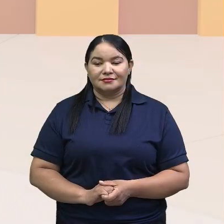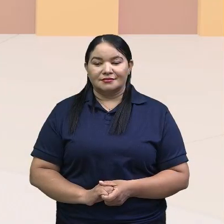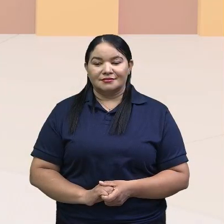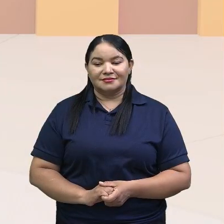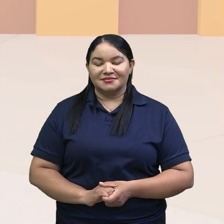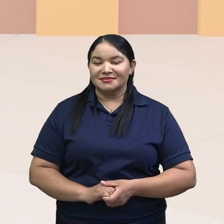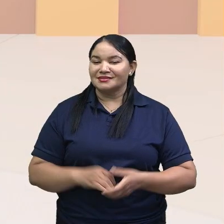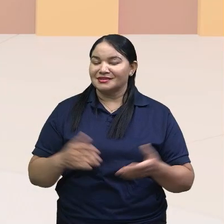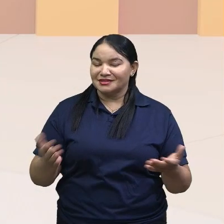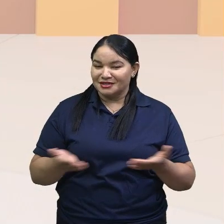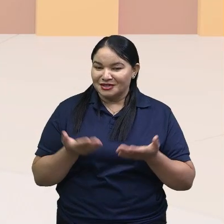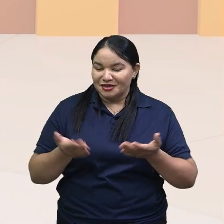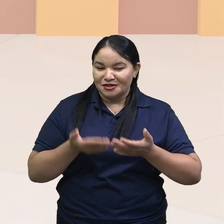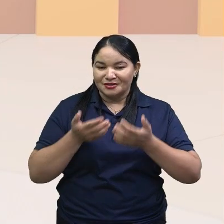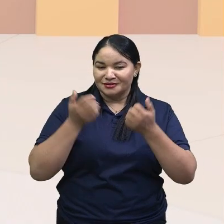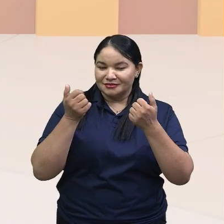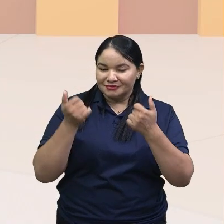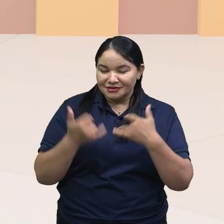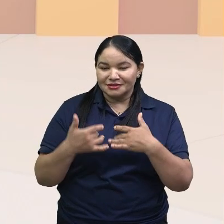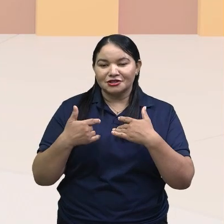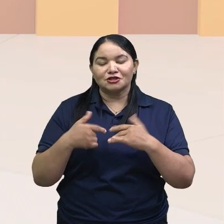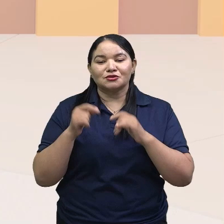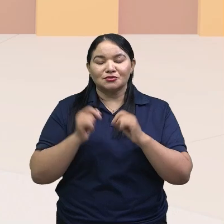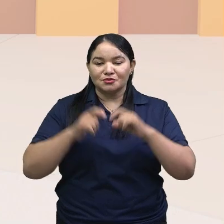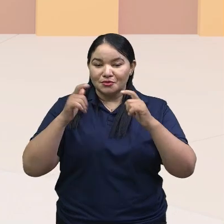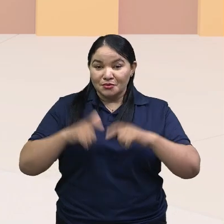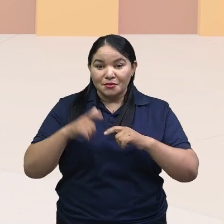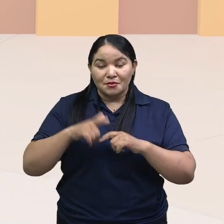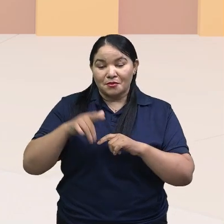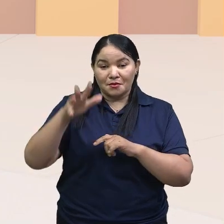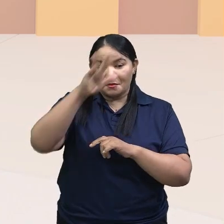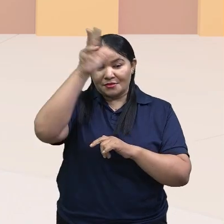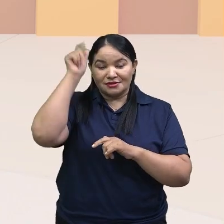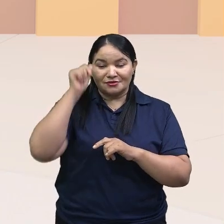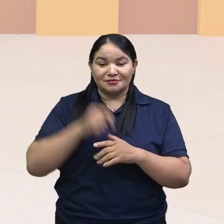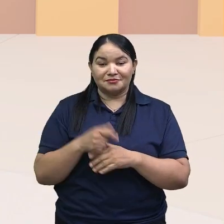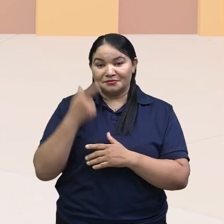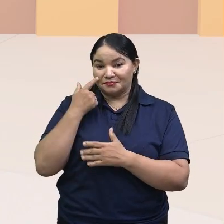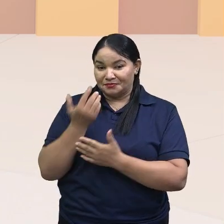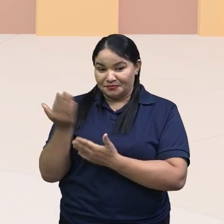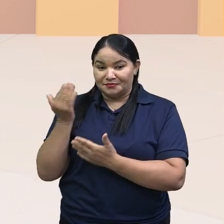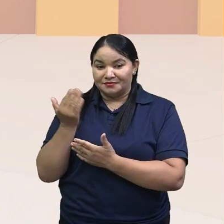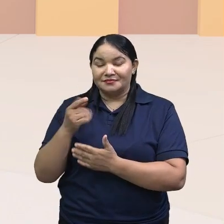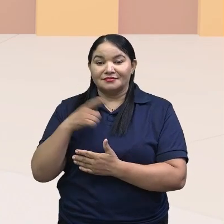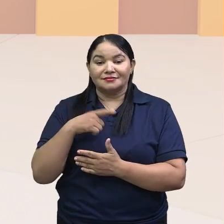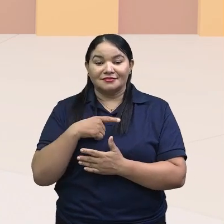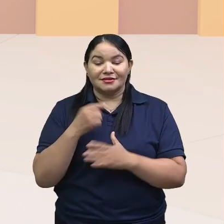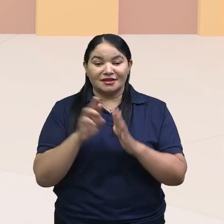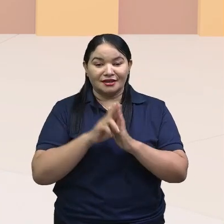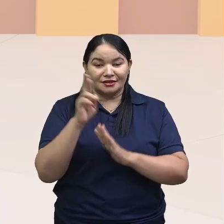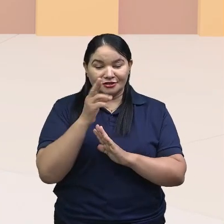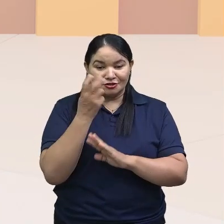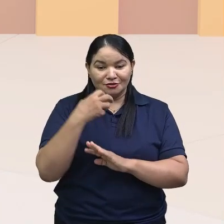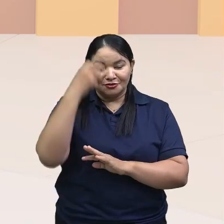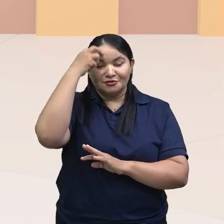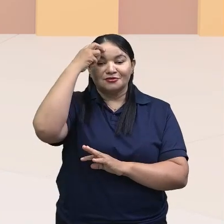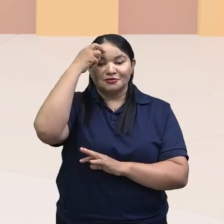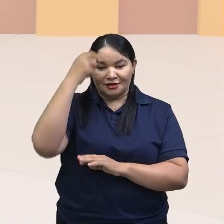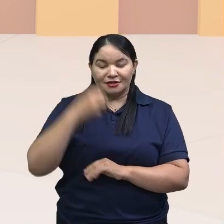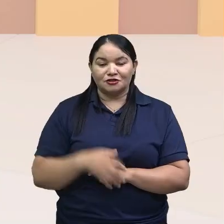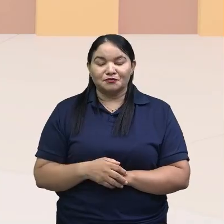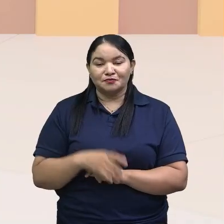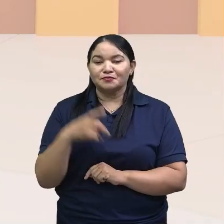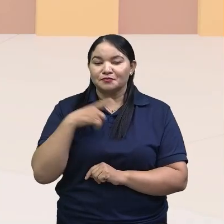E vamos falar um pouquinho de Amazônia, e aqui ao lado temos algumas das representações culturais